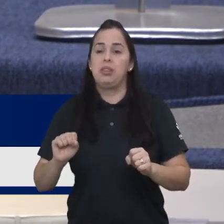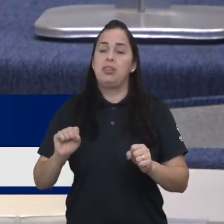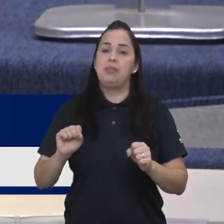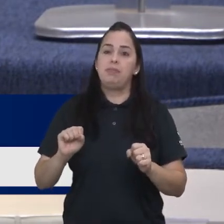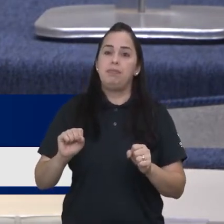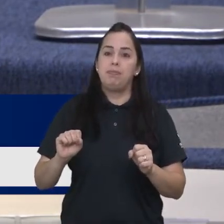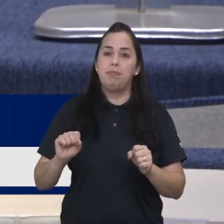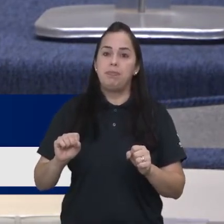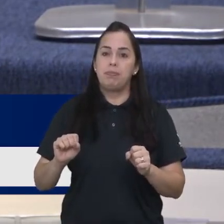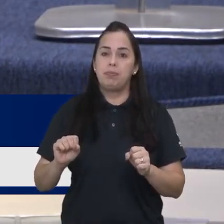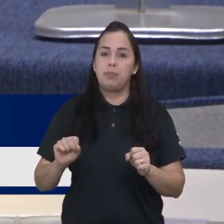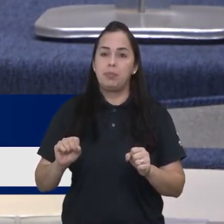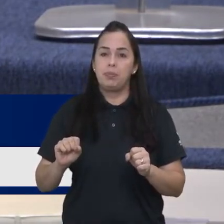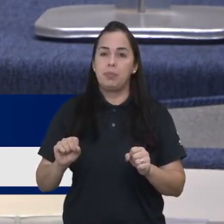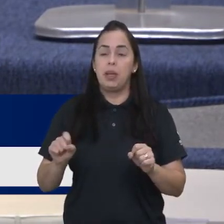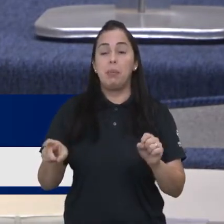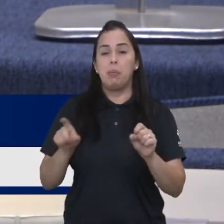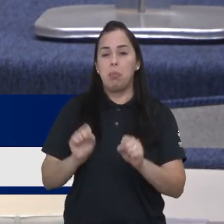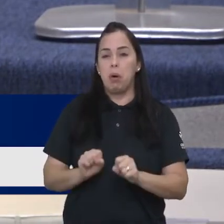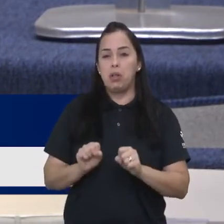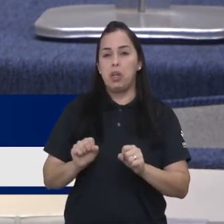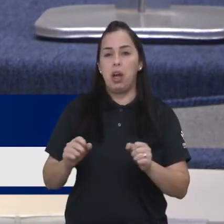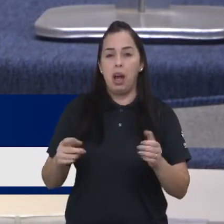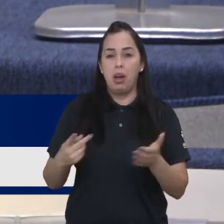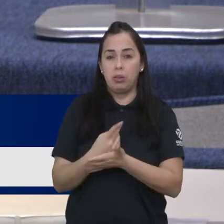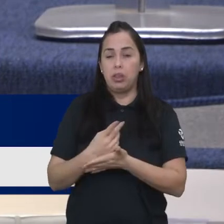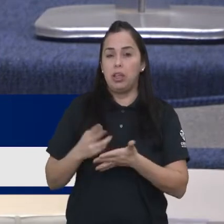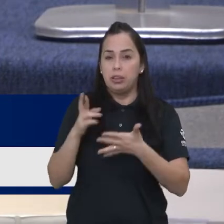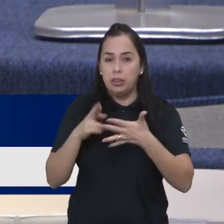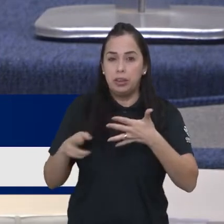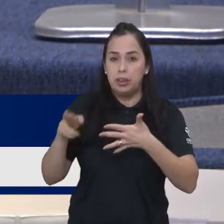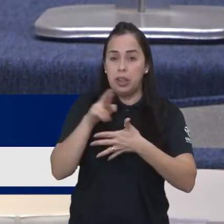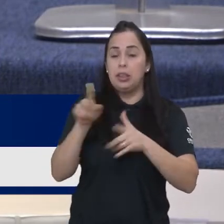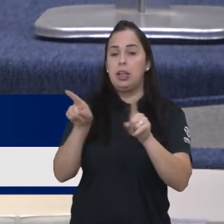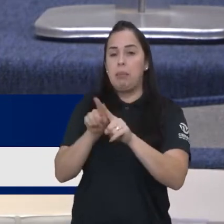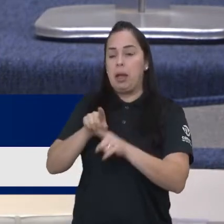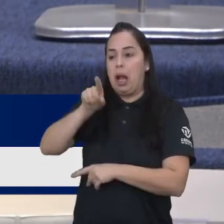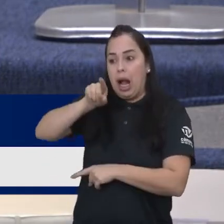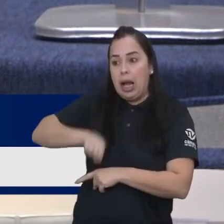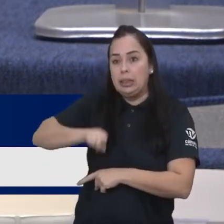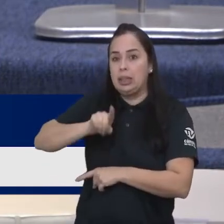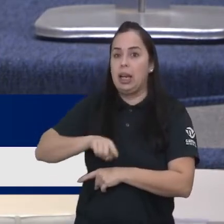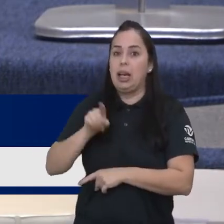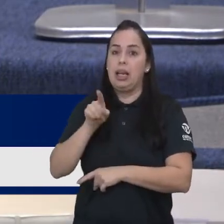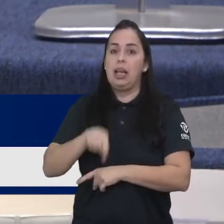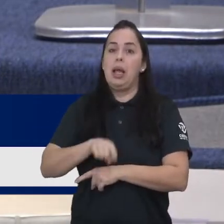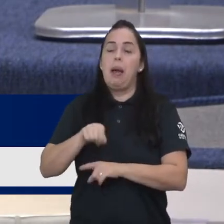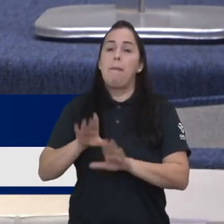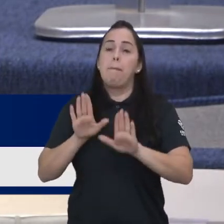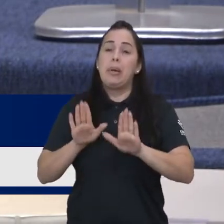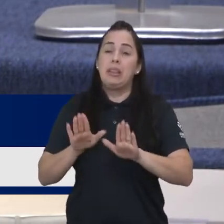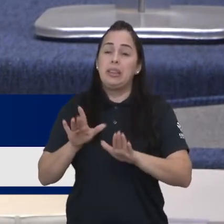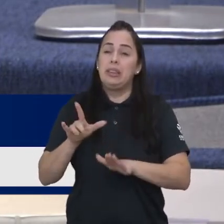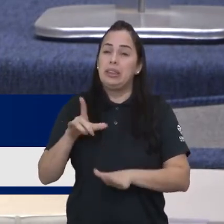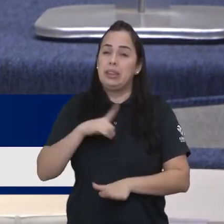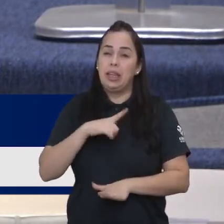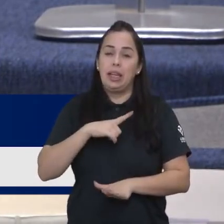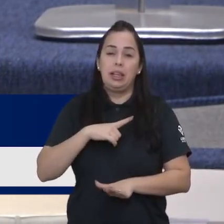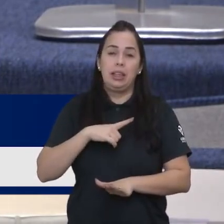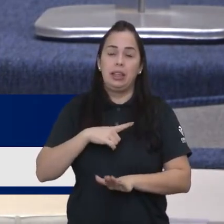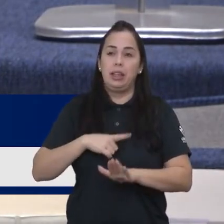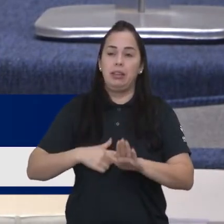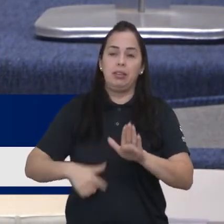ou uma querela anulitática, são os instrumentos jurídicos que se utilizam para anular a sentença transitada e julgada. Mas tem hipóteses taxativas na lei.